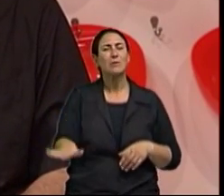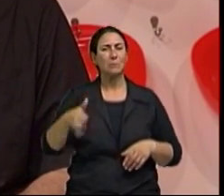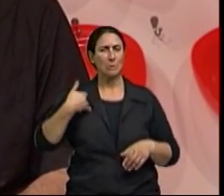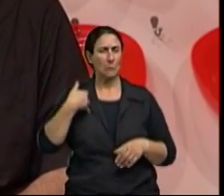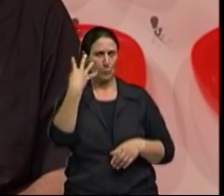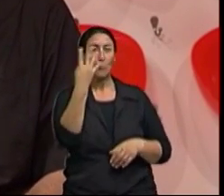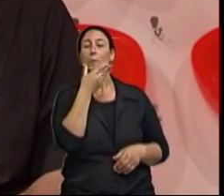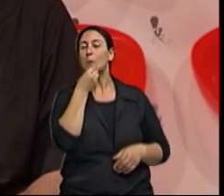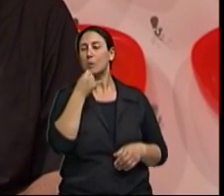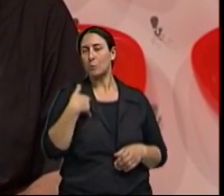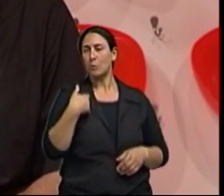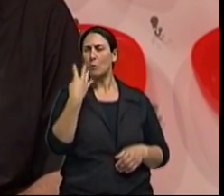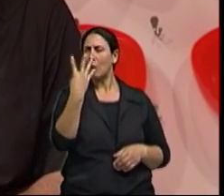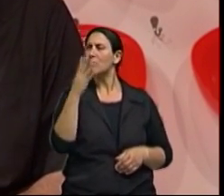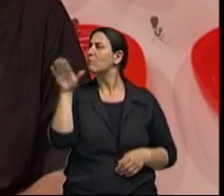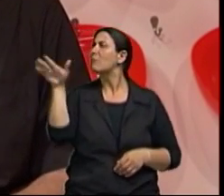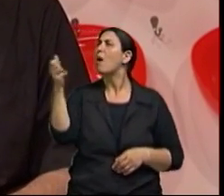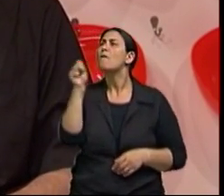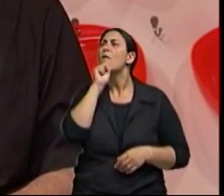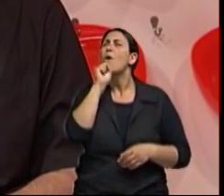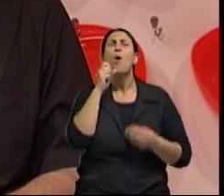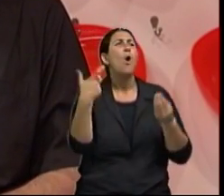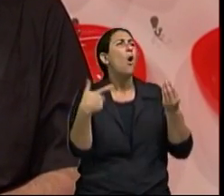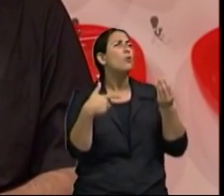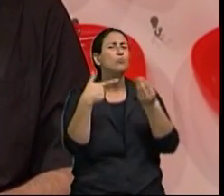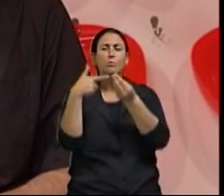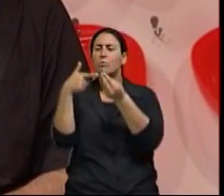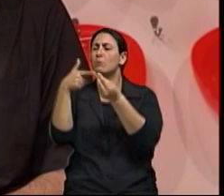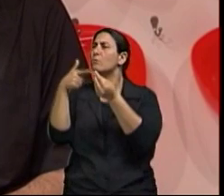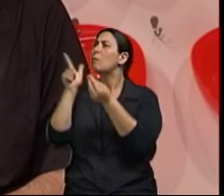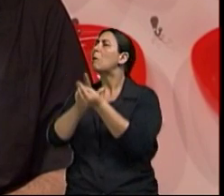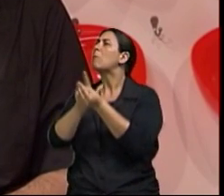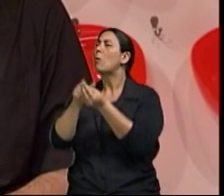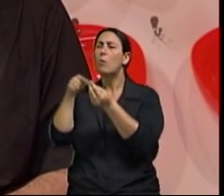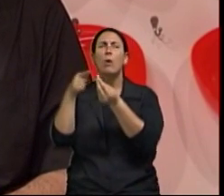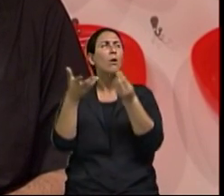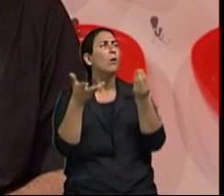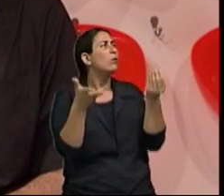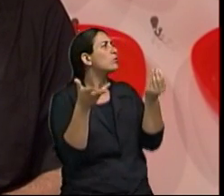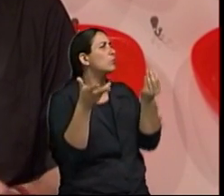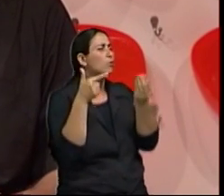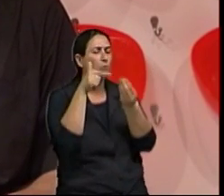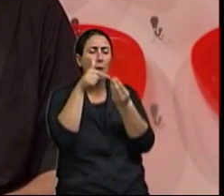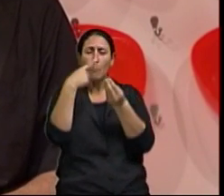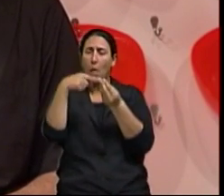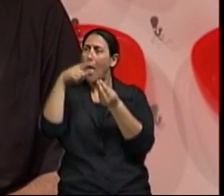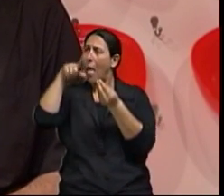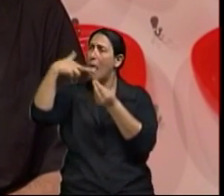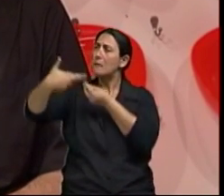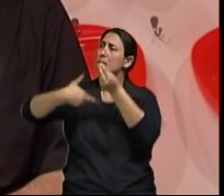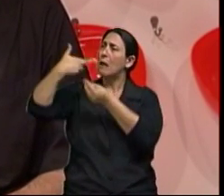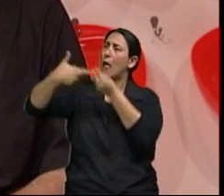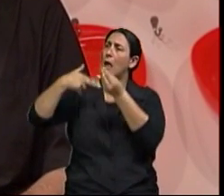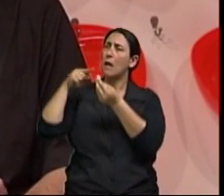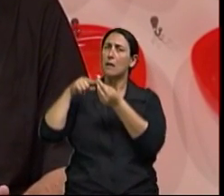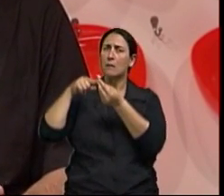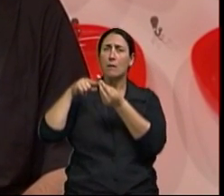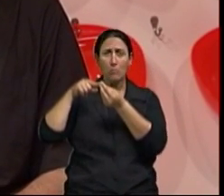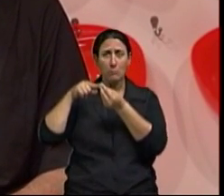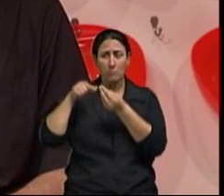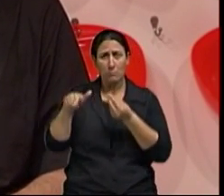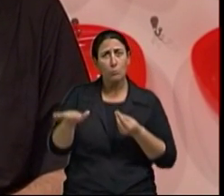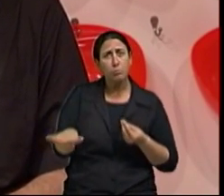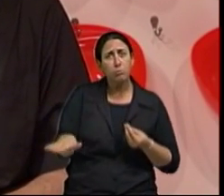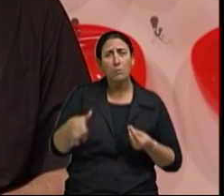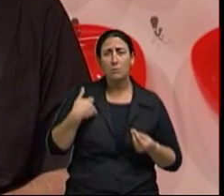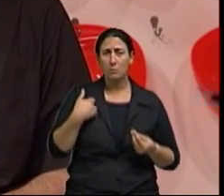que disse: vovó, onde é que eu ponho o lixo que é para reciclar? Quer dizer, ele já sabe